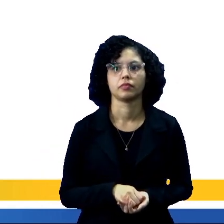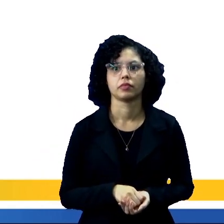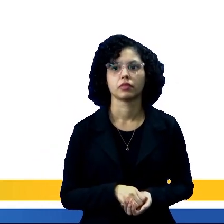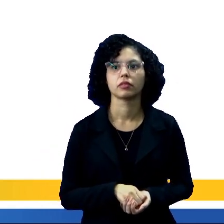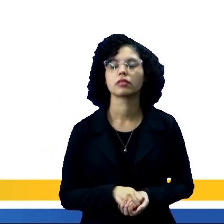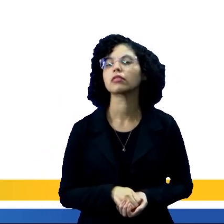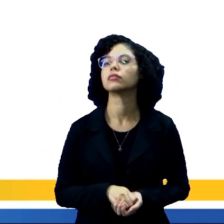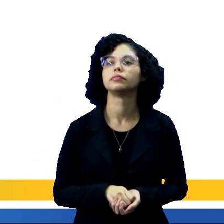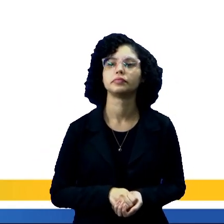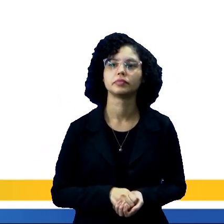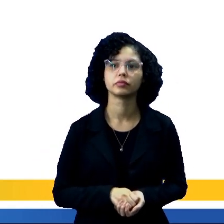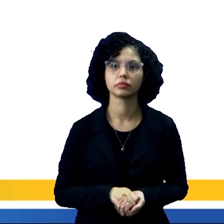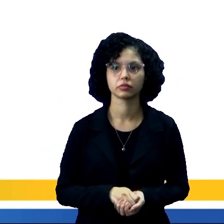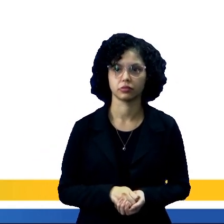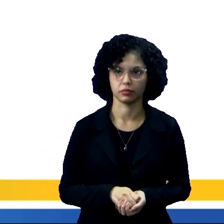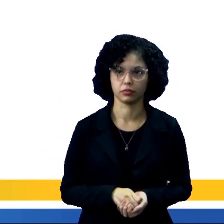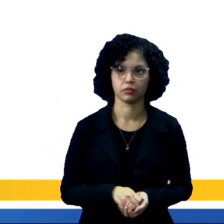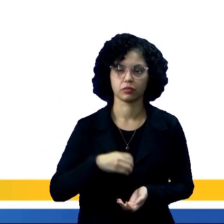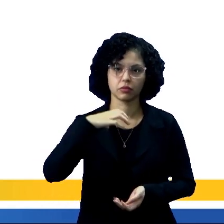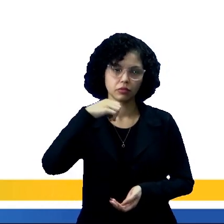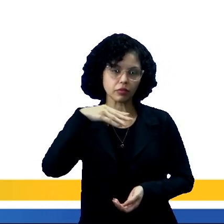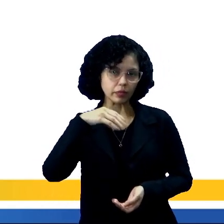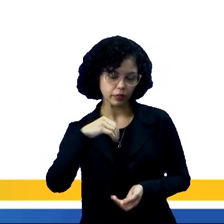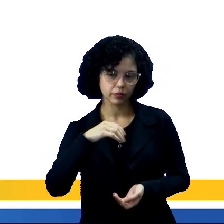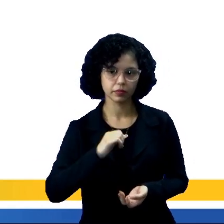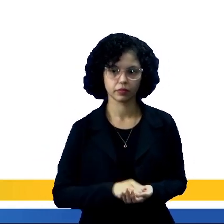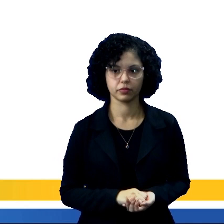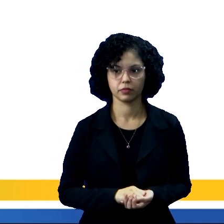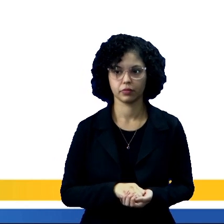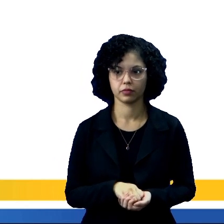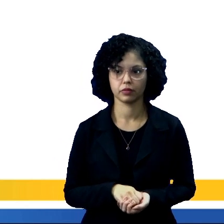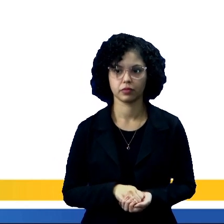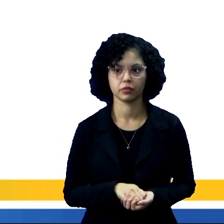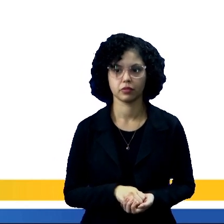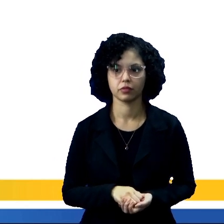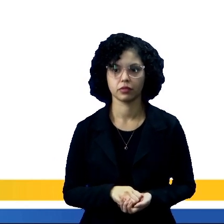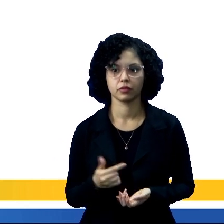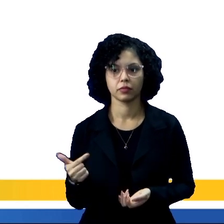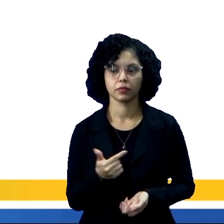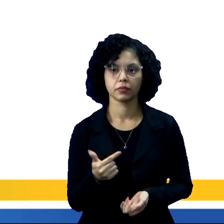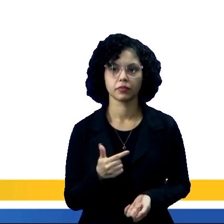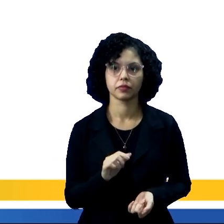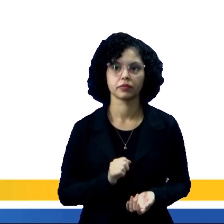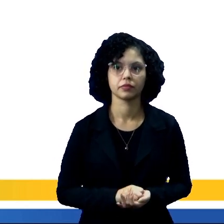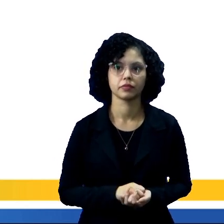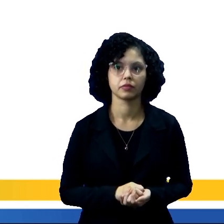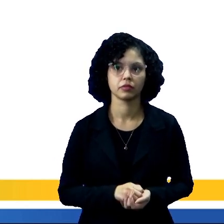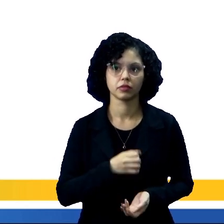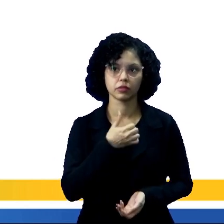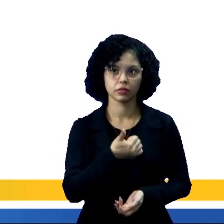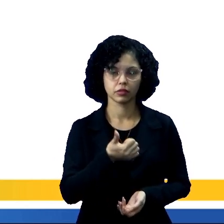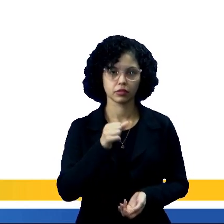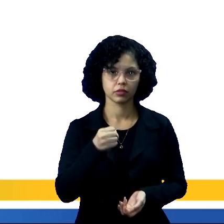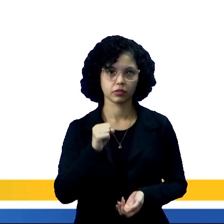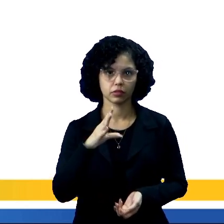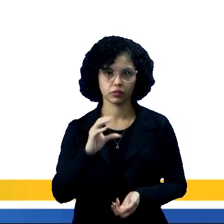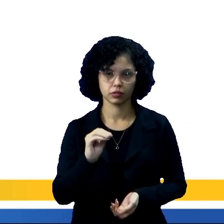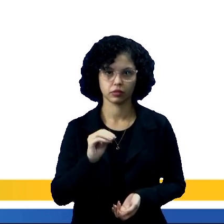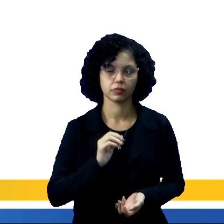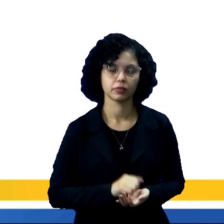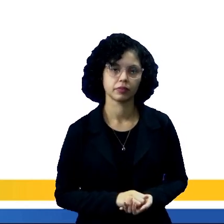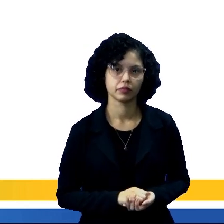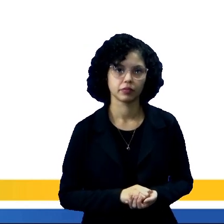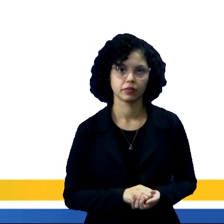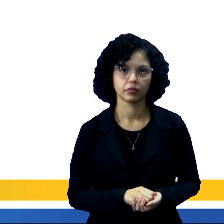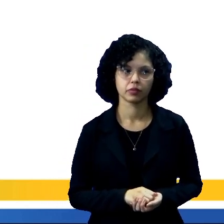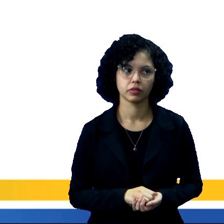Então ele fez o primeiro movimento, um ângulo de 90 graus. Já o segundo, ele deu meia volta.